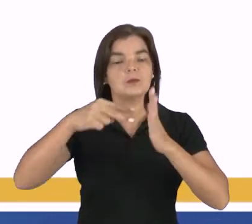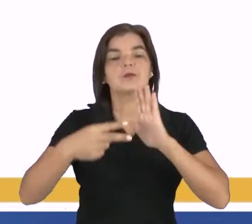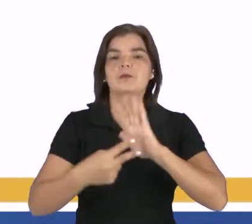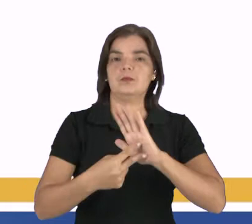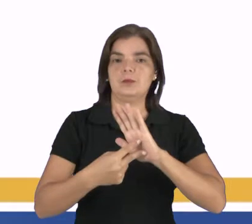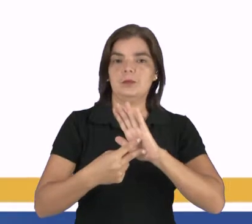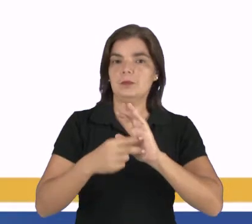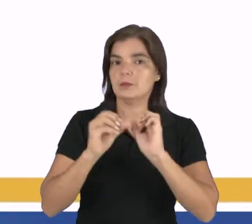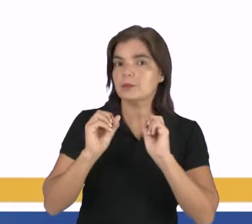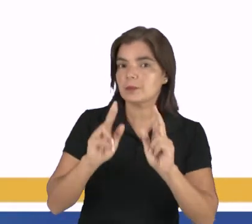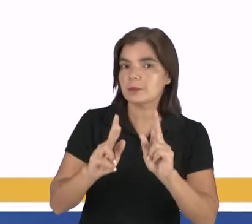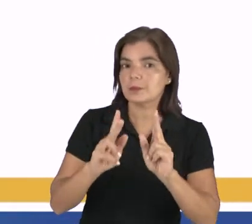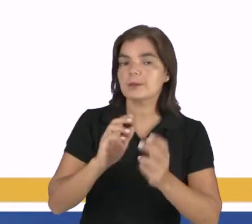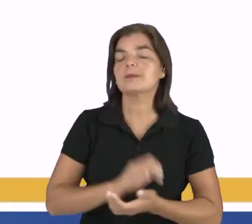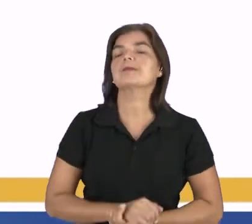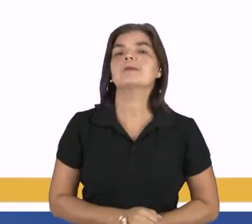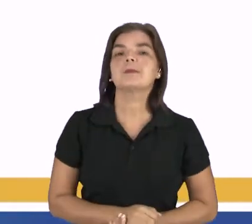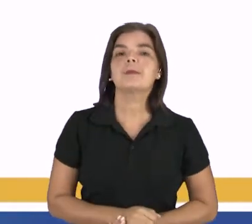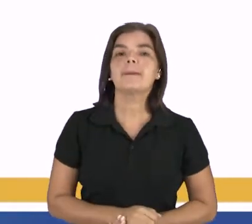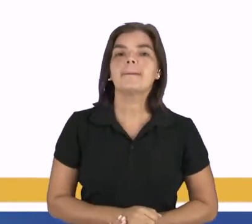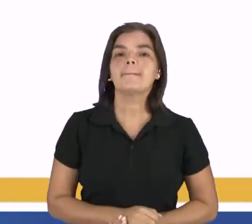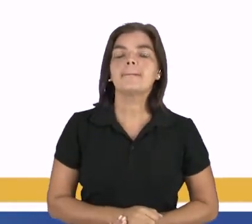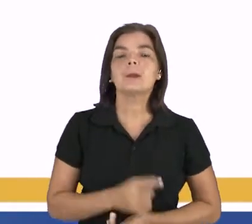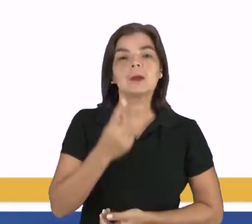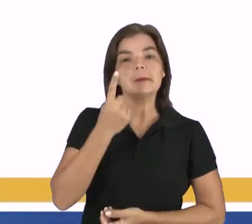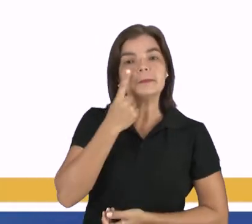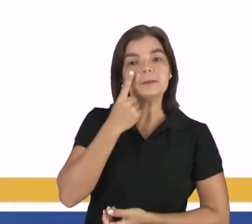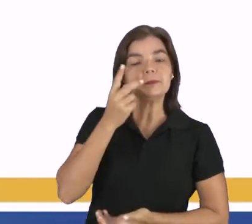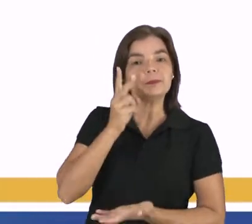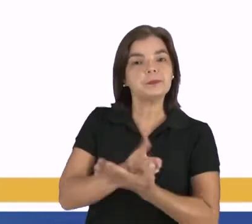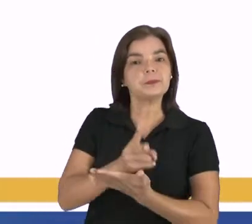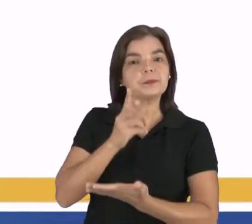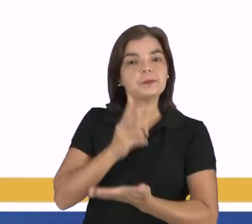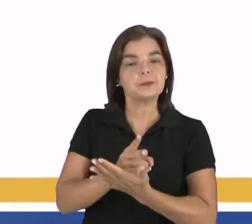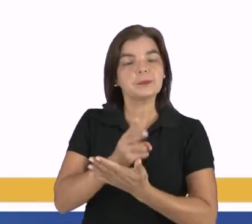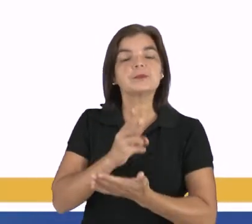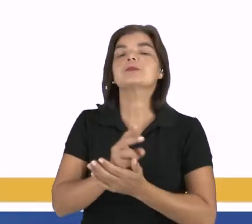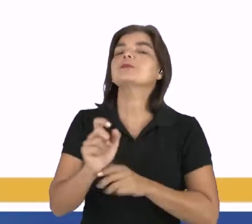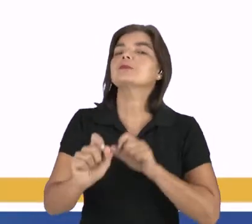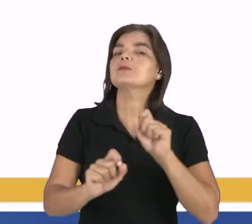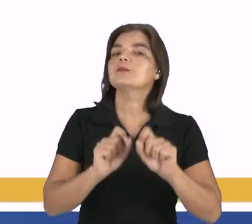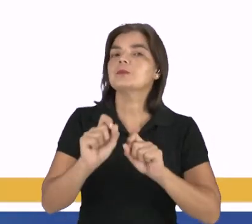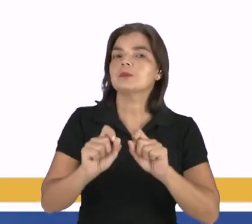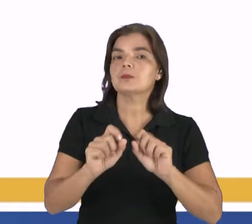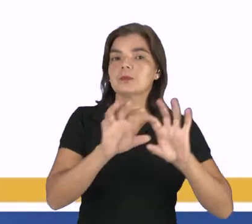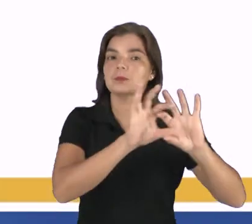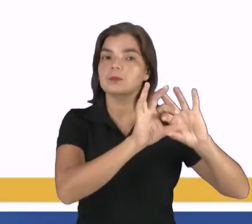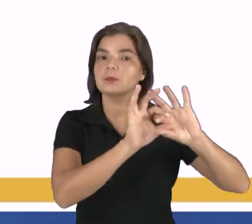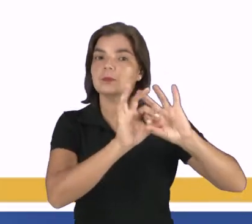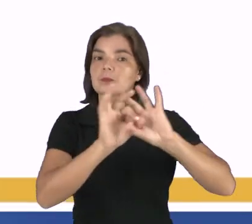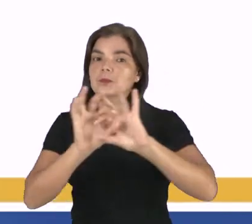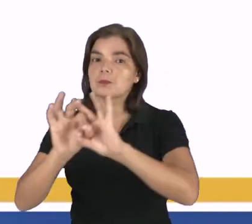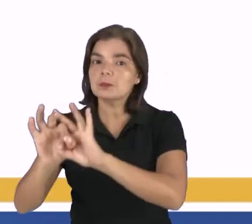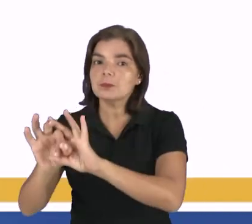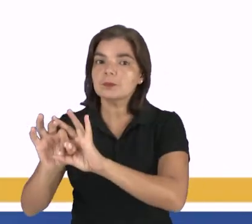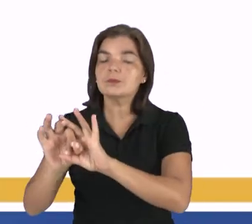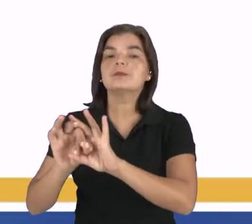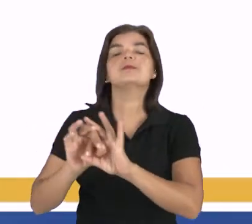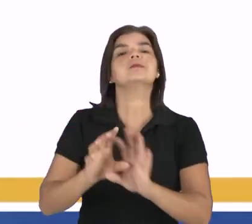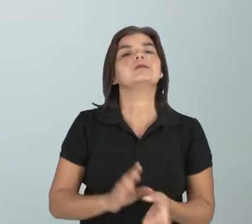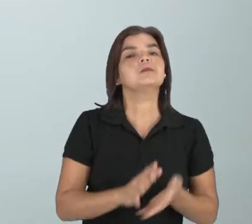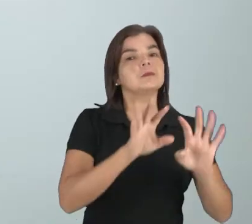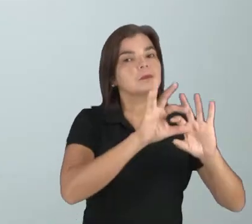sentido, ok? Então, visando sempre com isso a coerência.